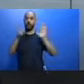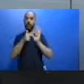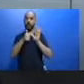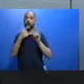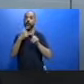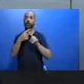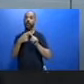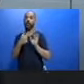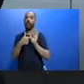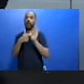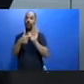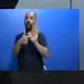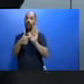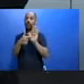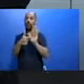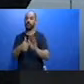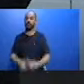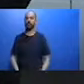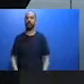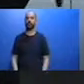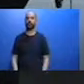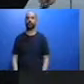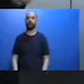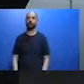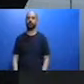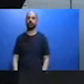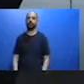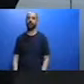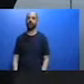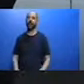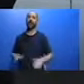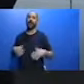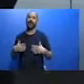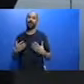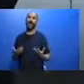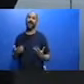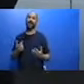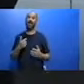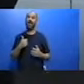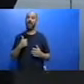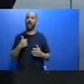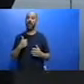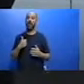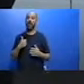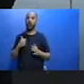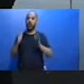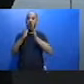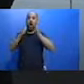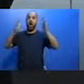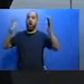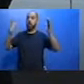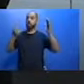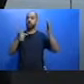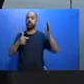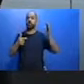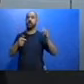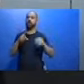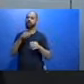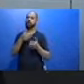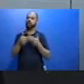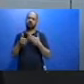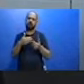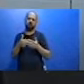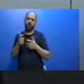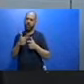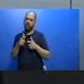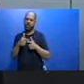para mostrar o mãe a professora eu não tenho folha grande não tem importância você pode montar